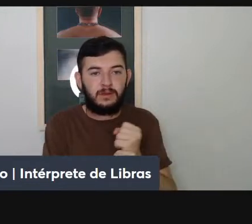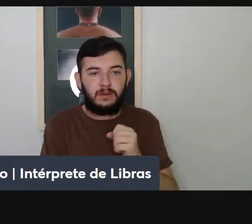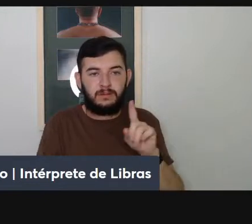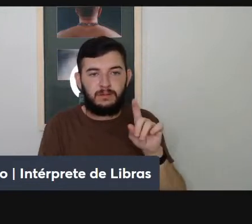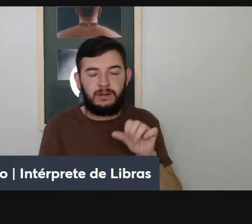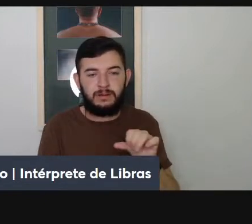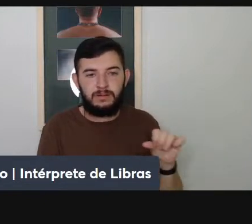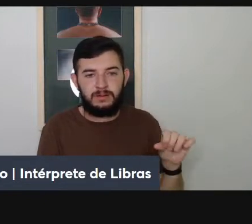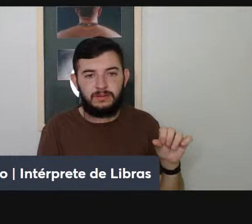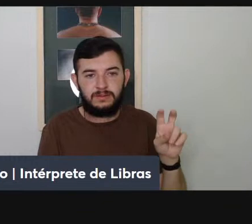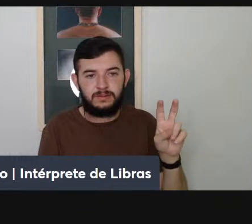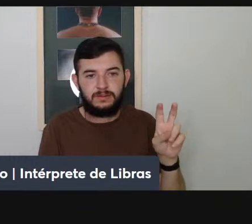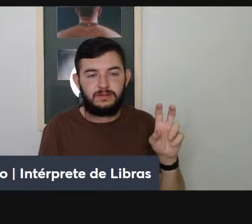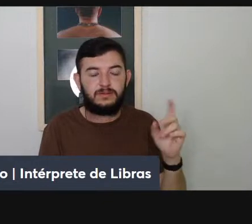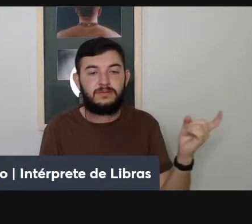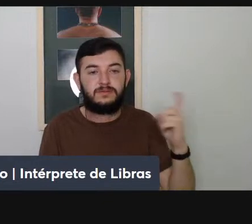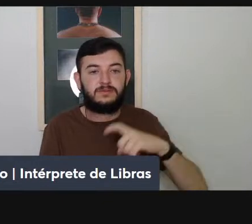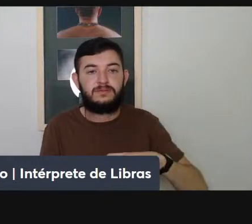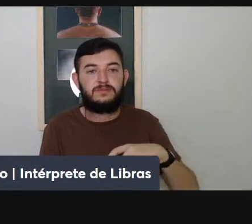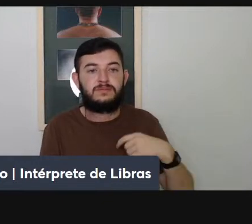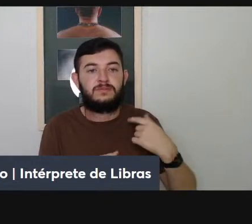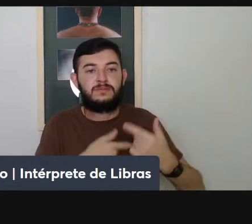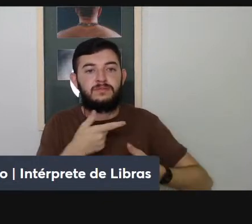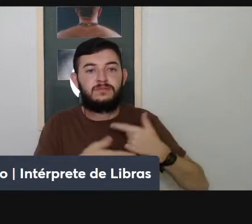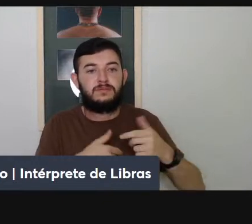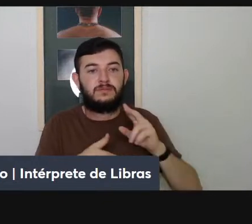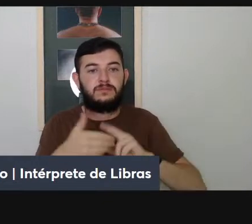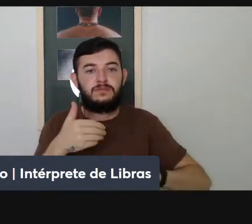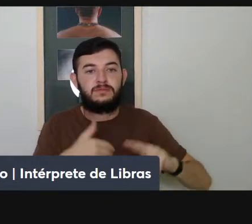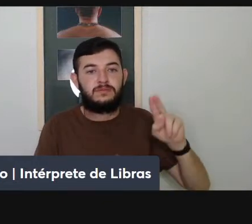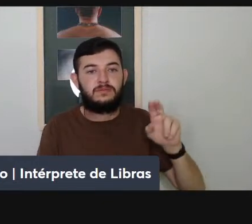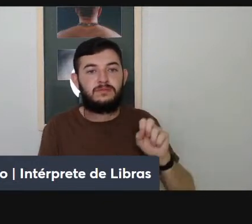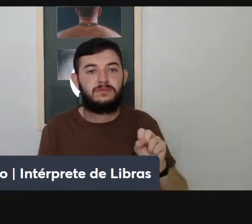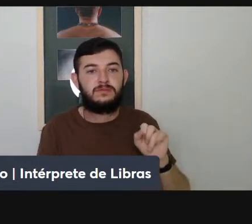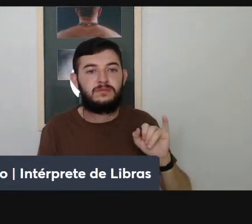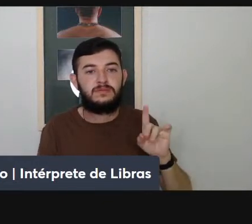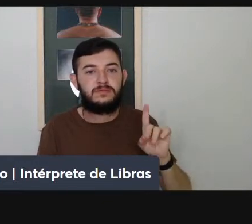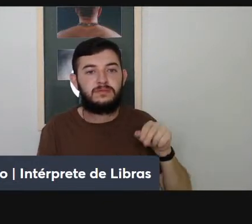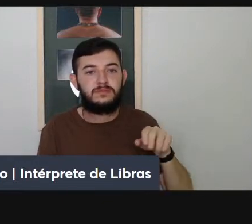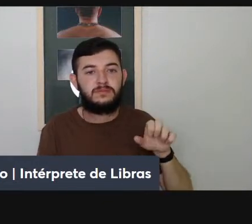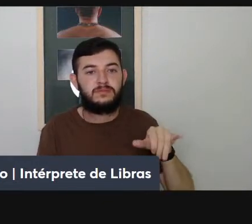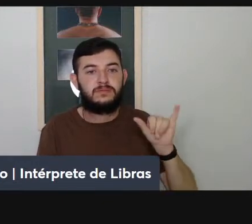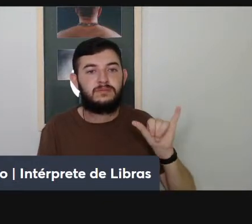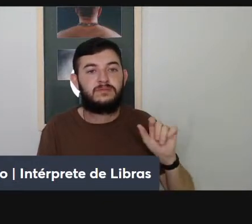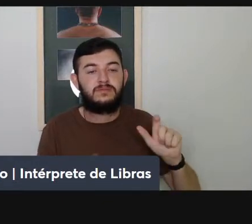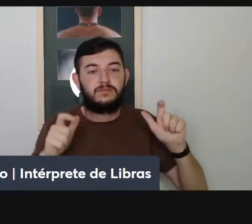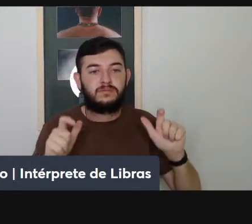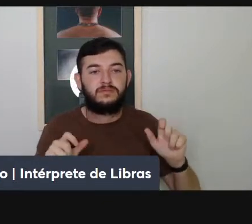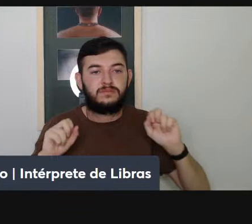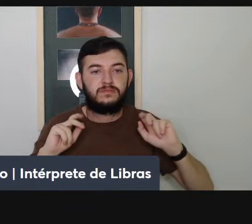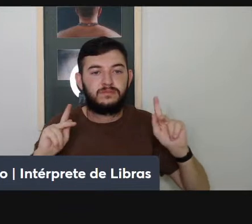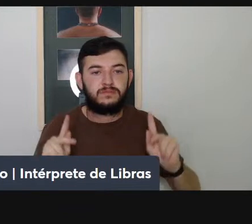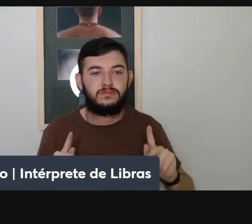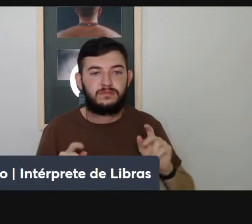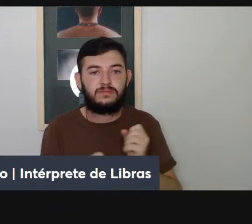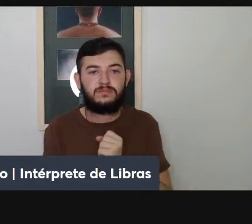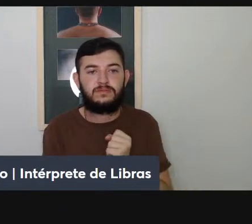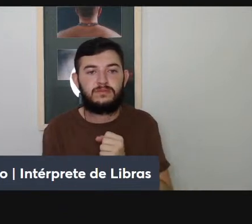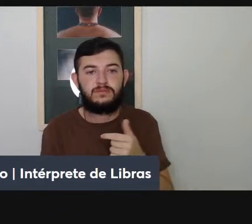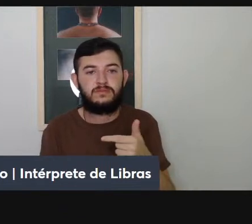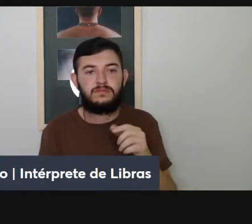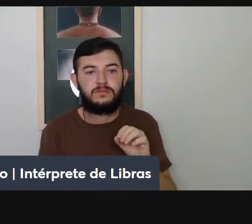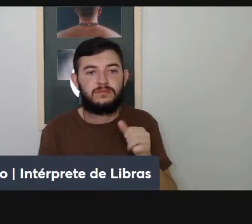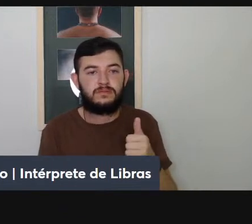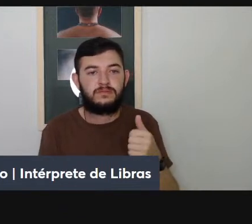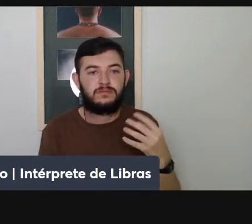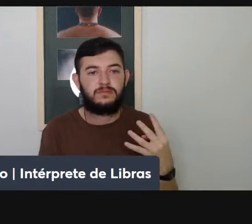trabalhar na Universidade de Sydney, onde ela se aposentou em 2014. Atualmente ela é